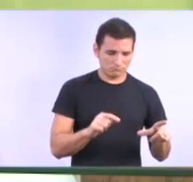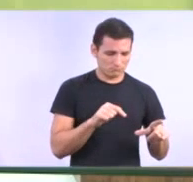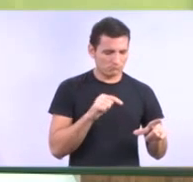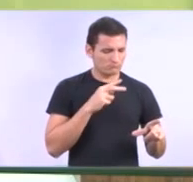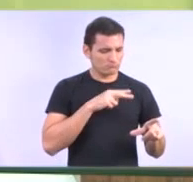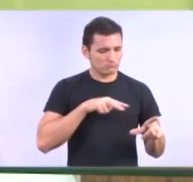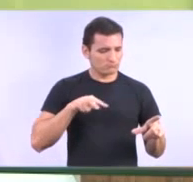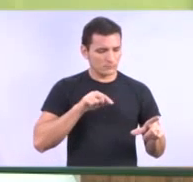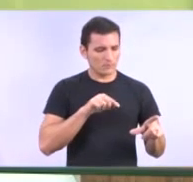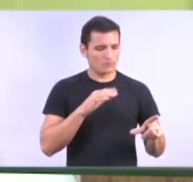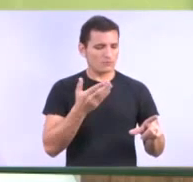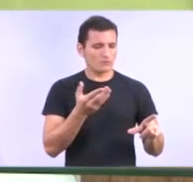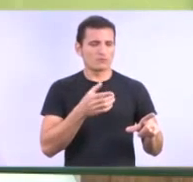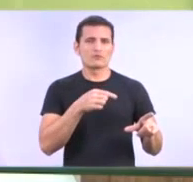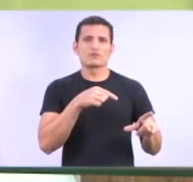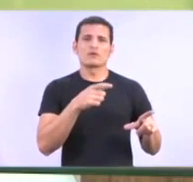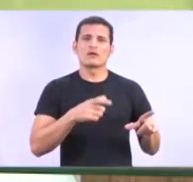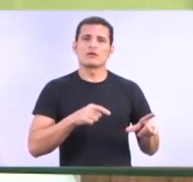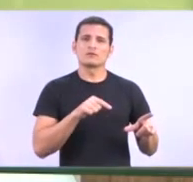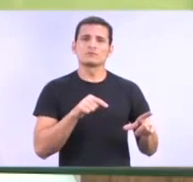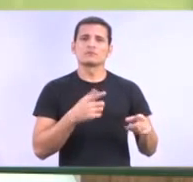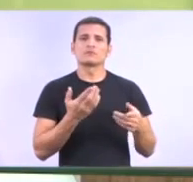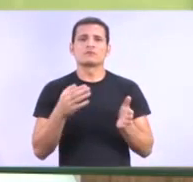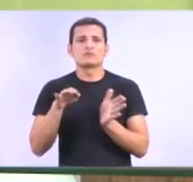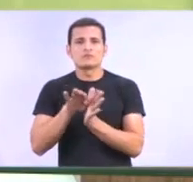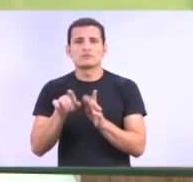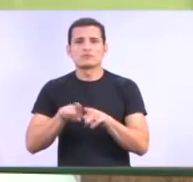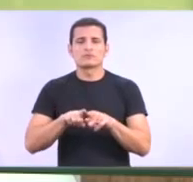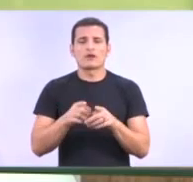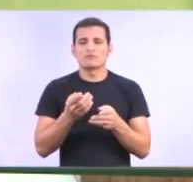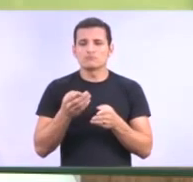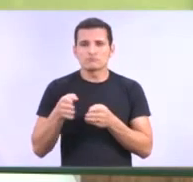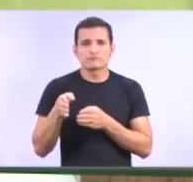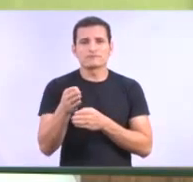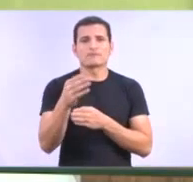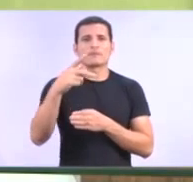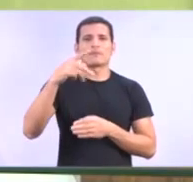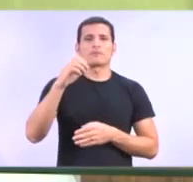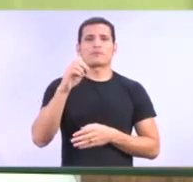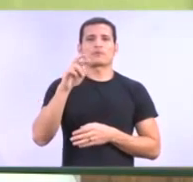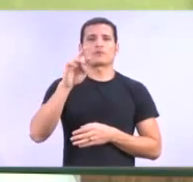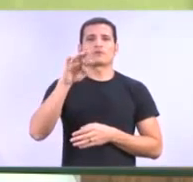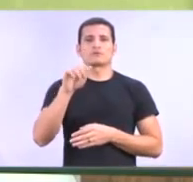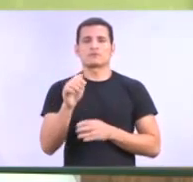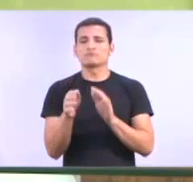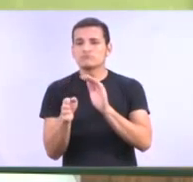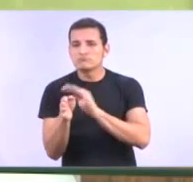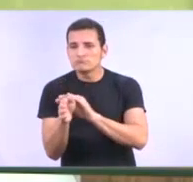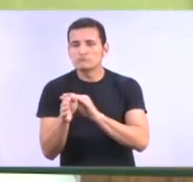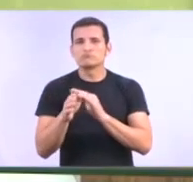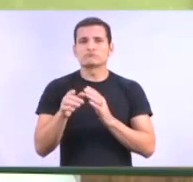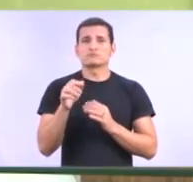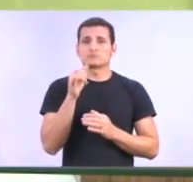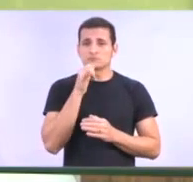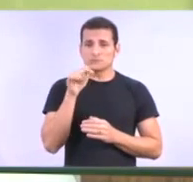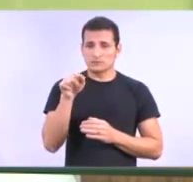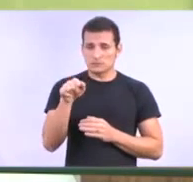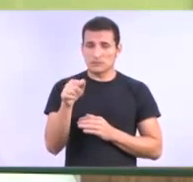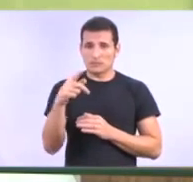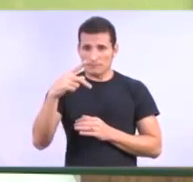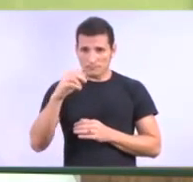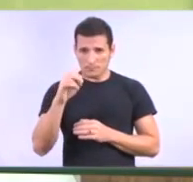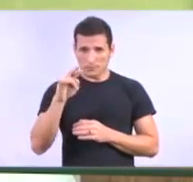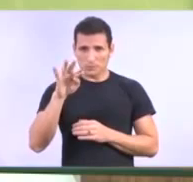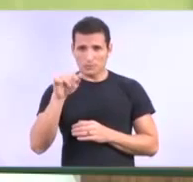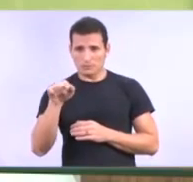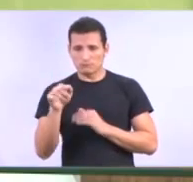qual é o endereço de origem e o destino e envia para a porta correspondente, certo? Se por acaso essa porta não for achada ou então não